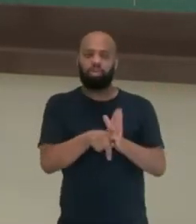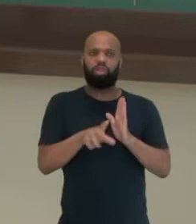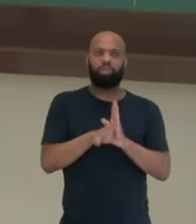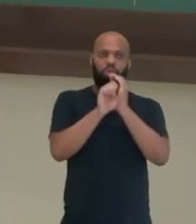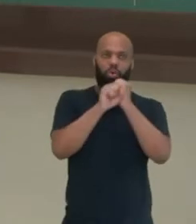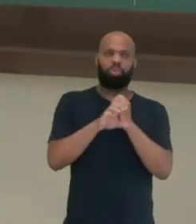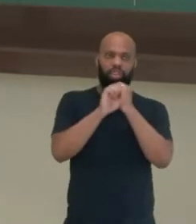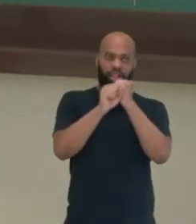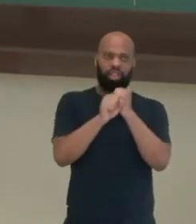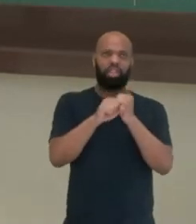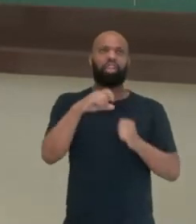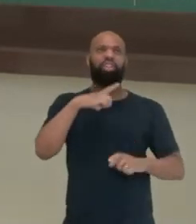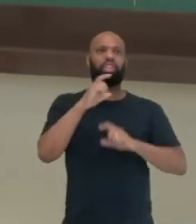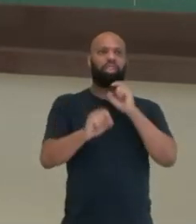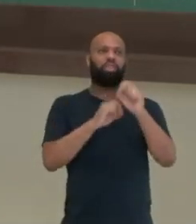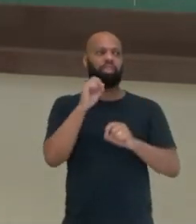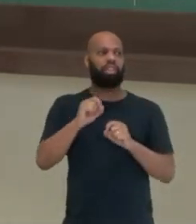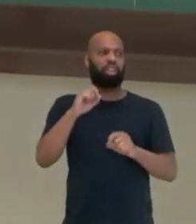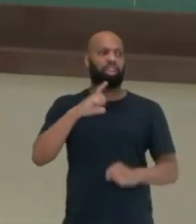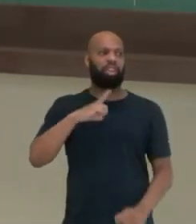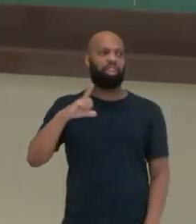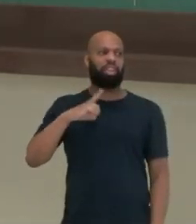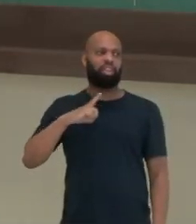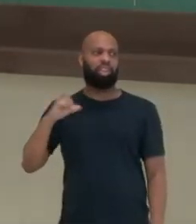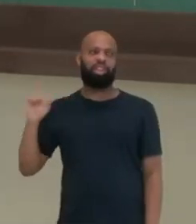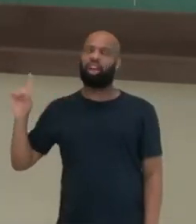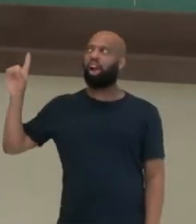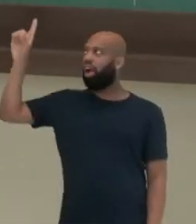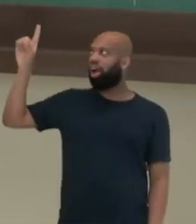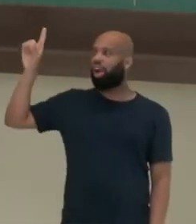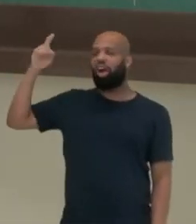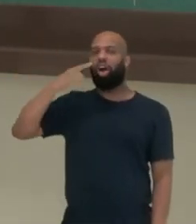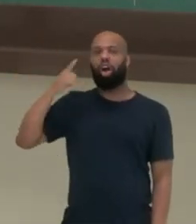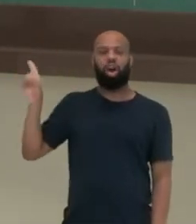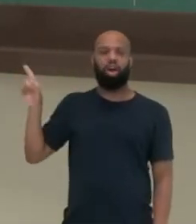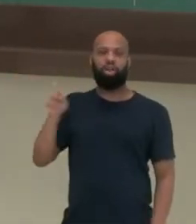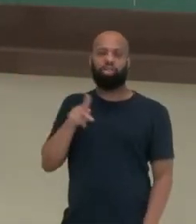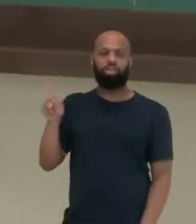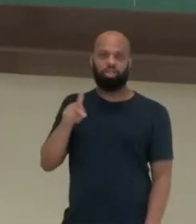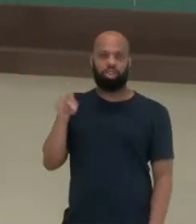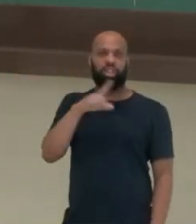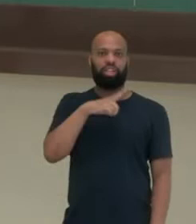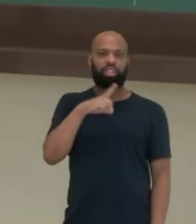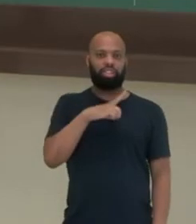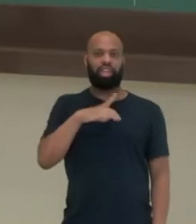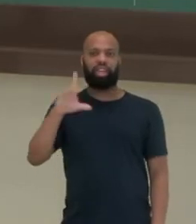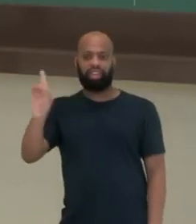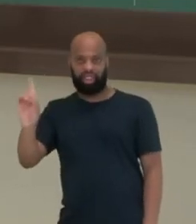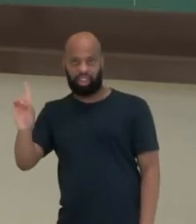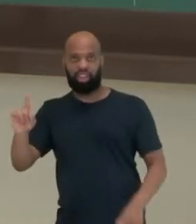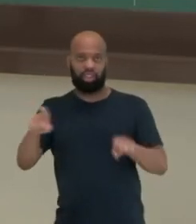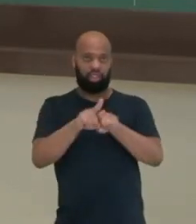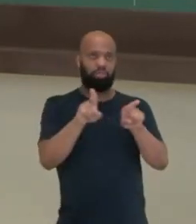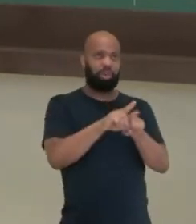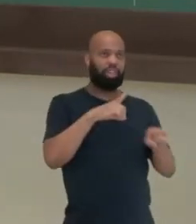o domínio, e lá o resultado que sai eu tenho a imagem, tá bom?